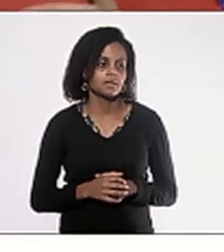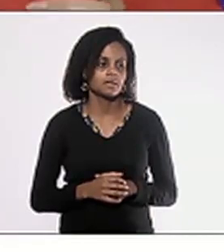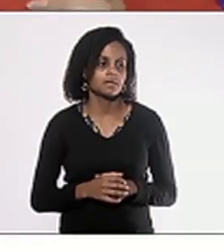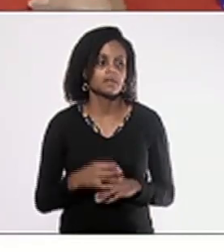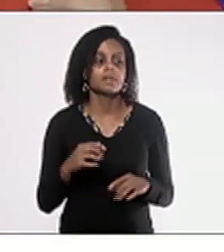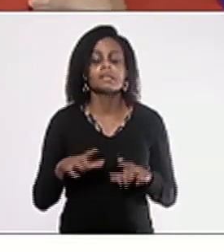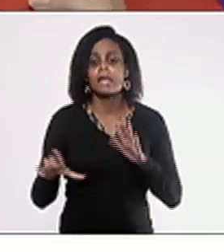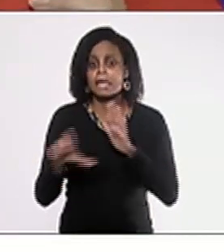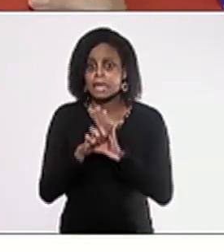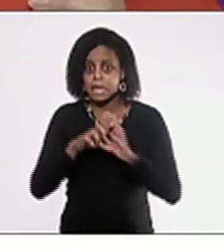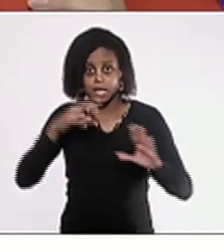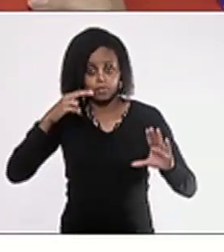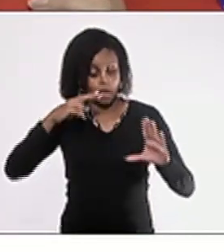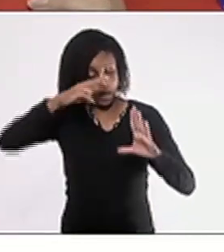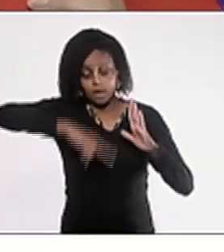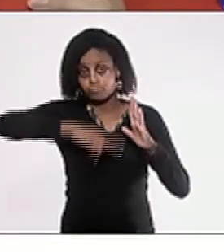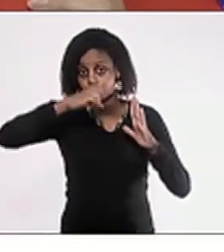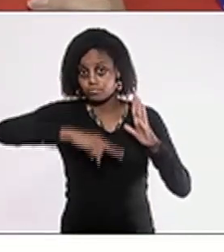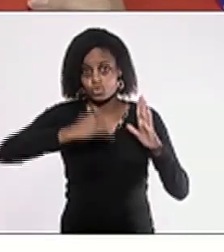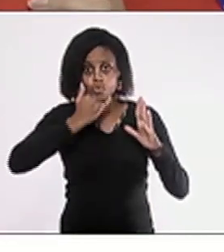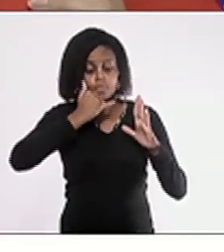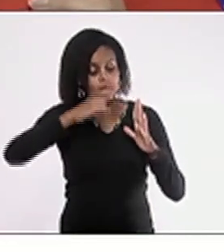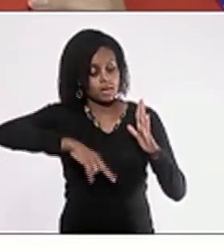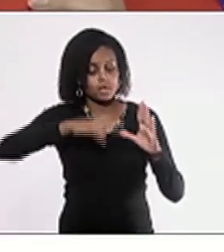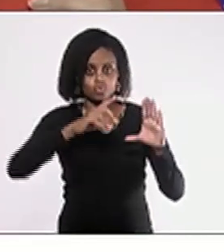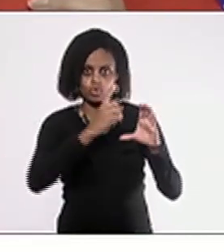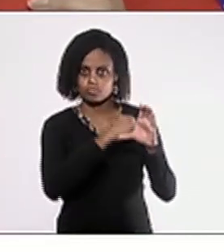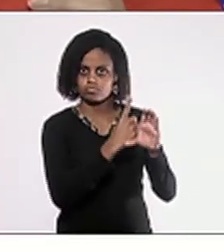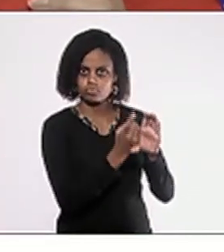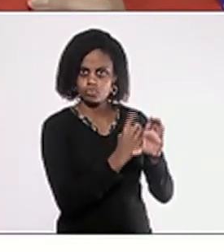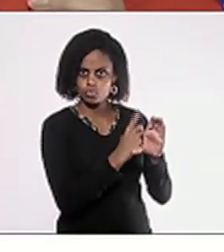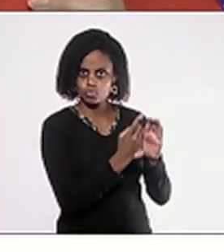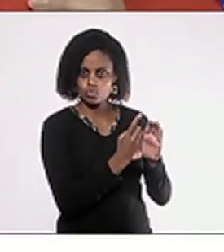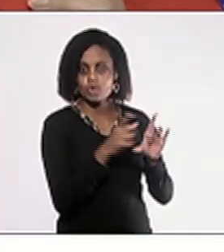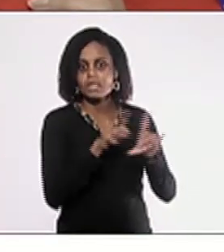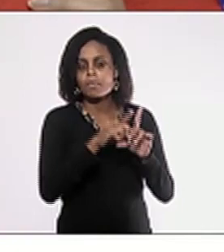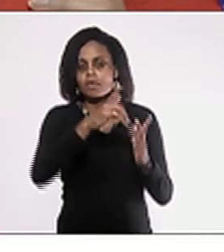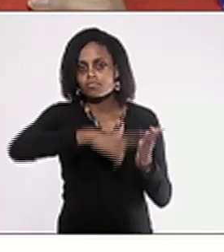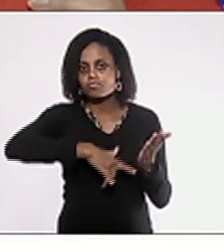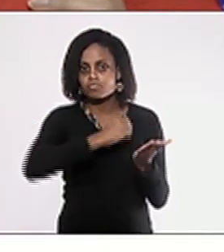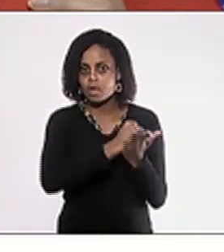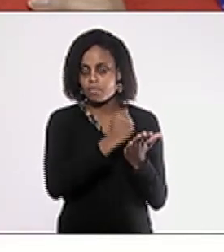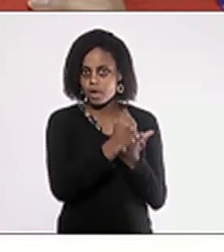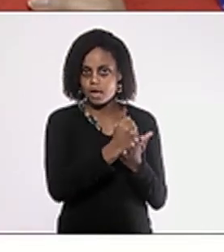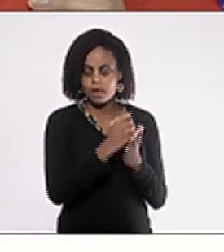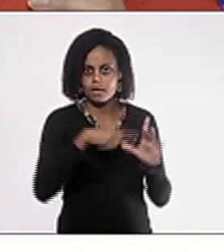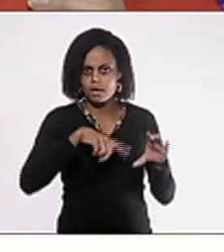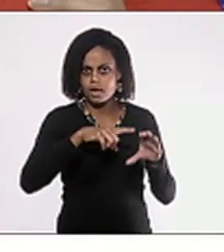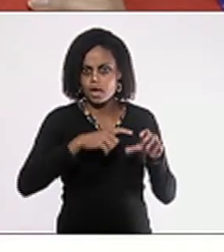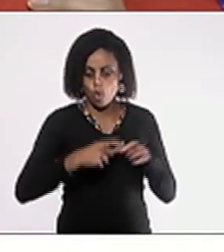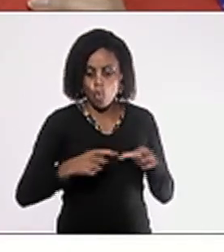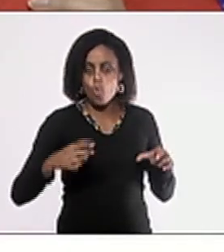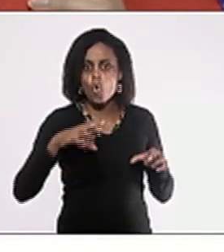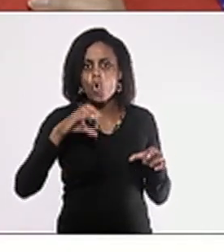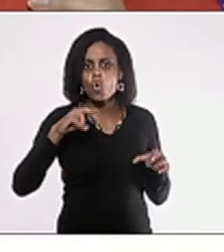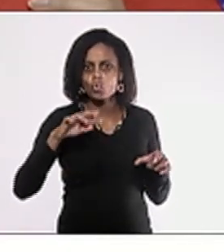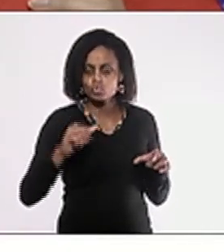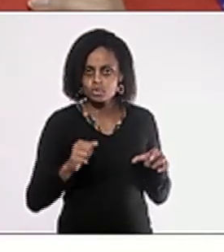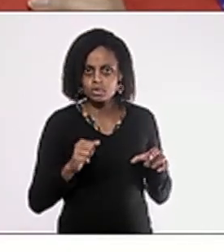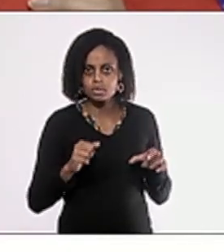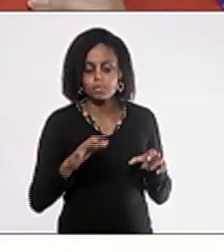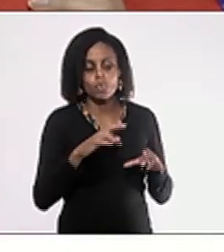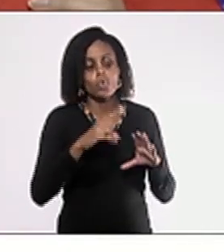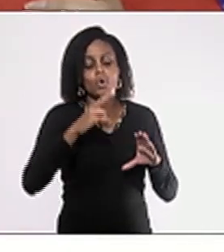A leitura do medidor e o faturamento do cliente, é isso, né? Isso. Quando você lê o medidor, Isso. e a SEDAI tem um